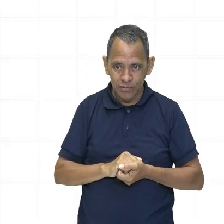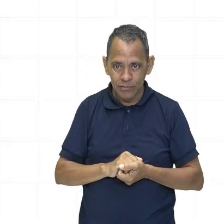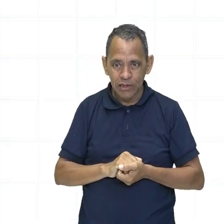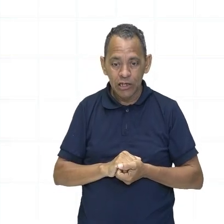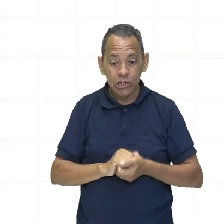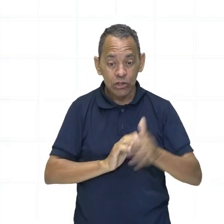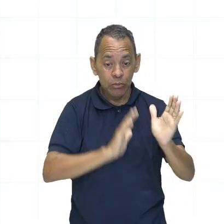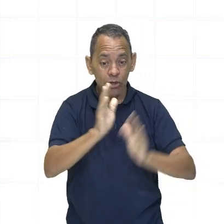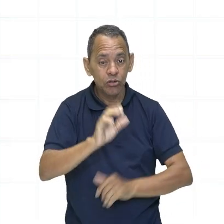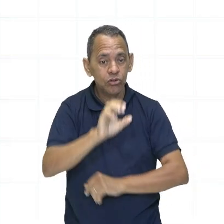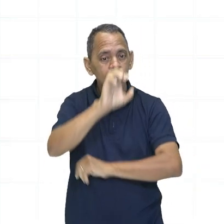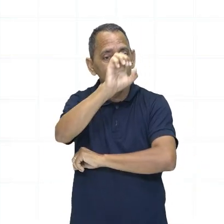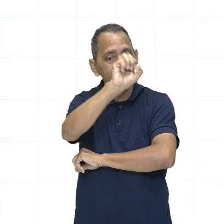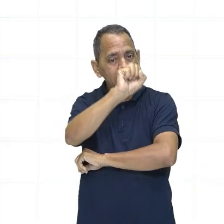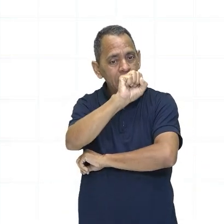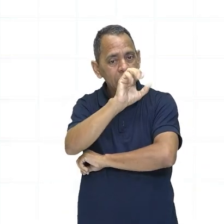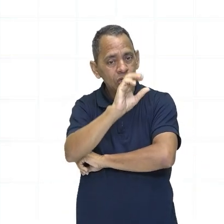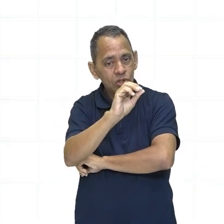solstício